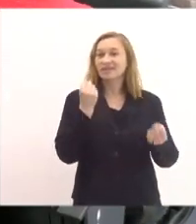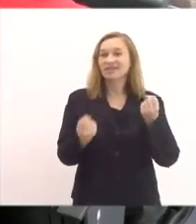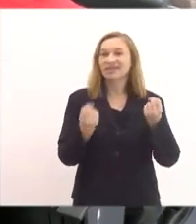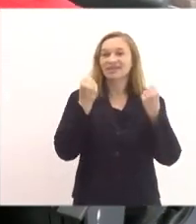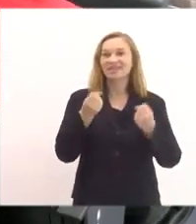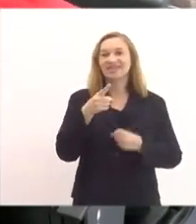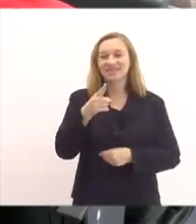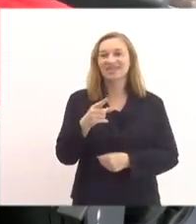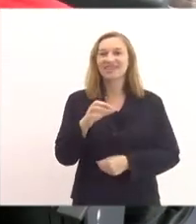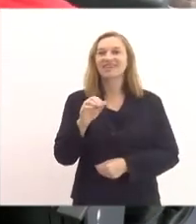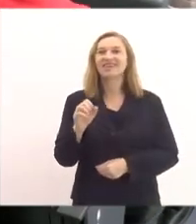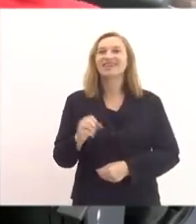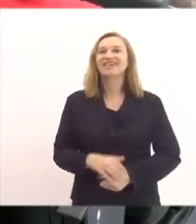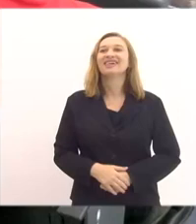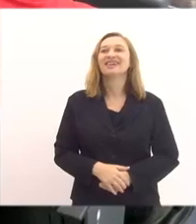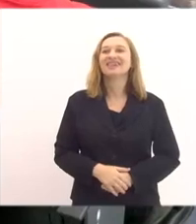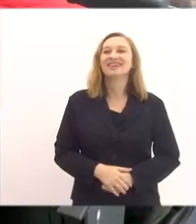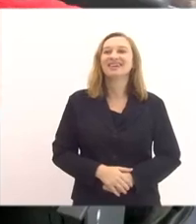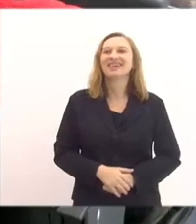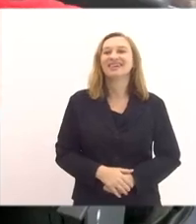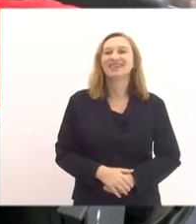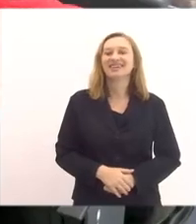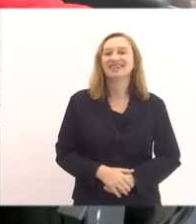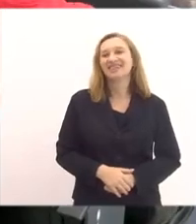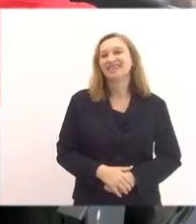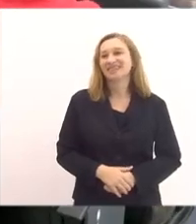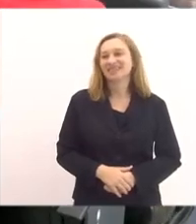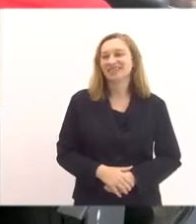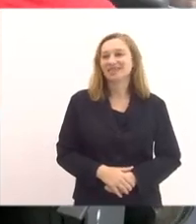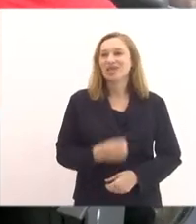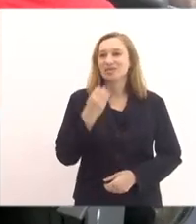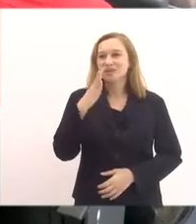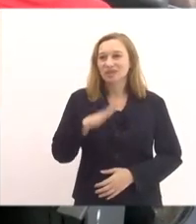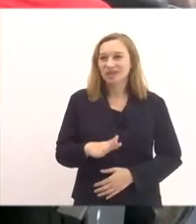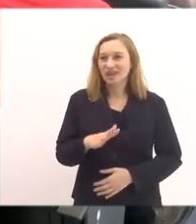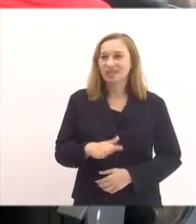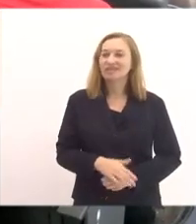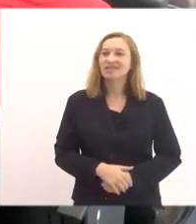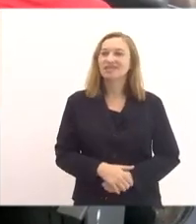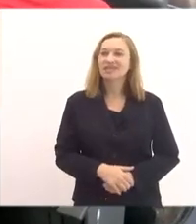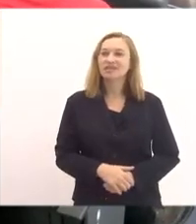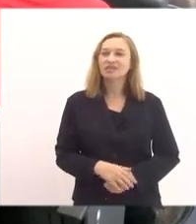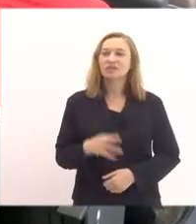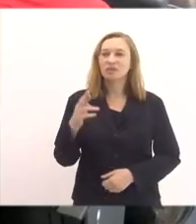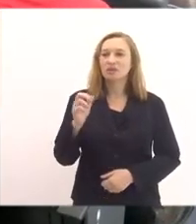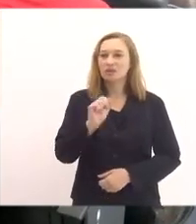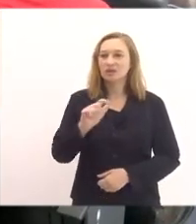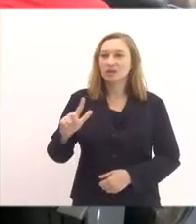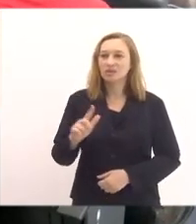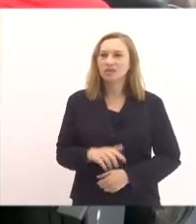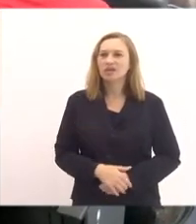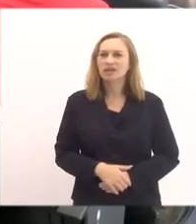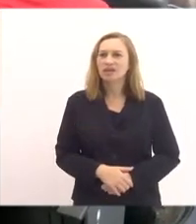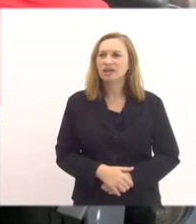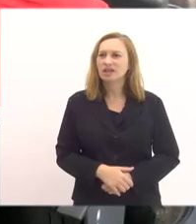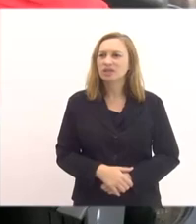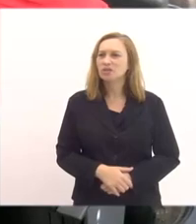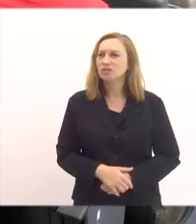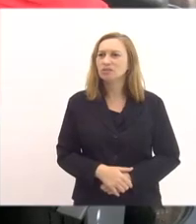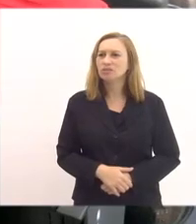para a campanha que é pesada, é puxado o ritmo. Boa tarde, excelentíssimo. Boa tarde, coronéis.